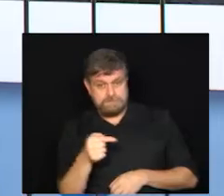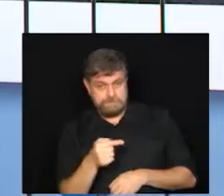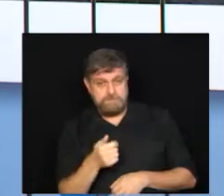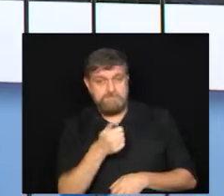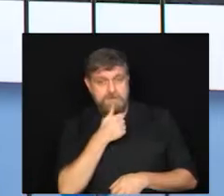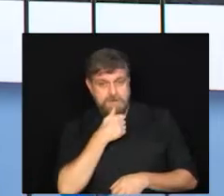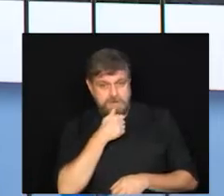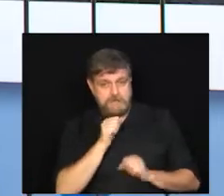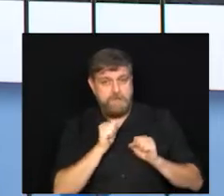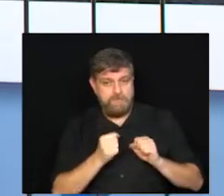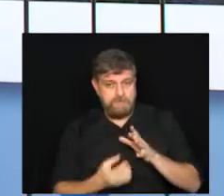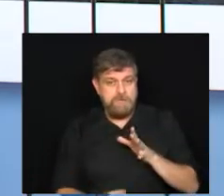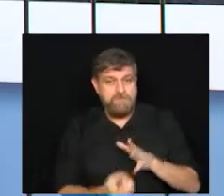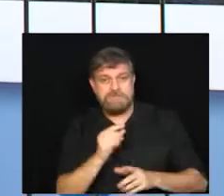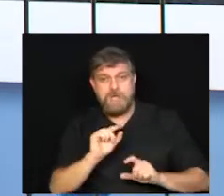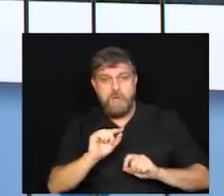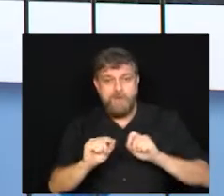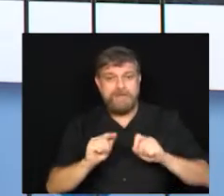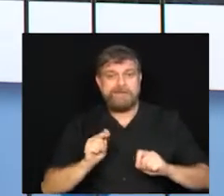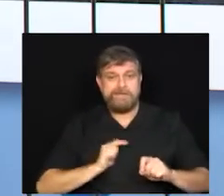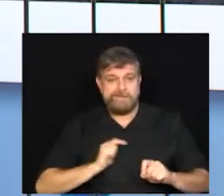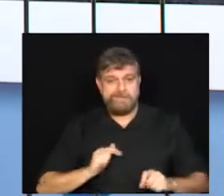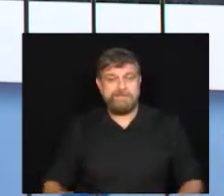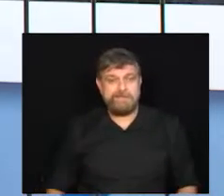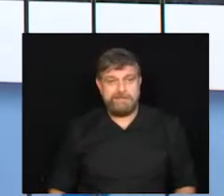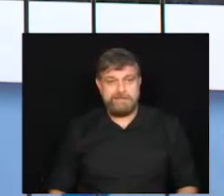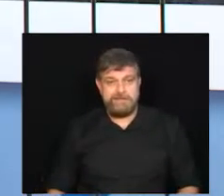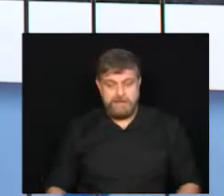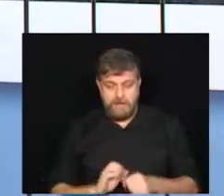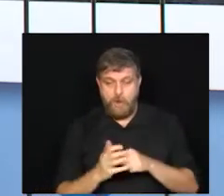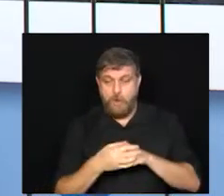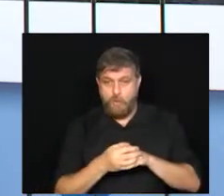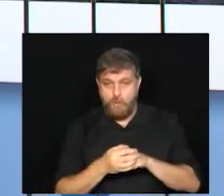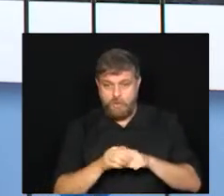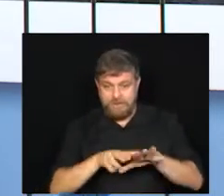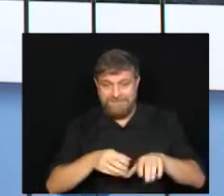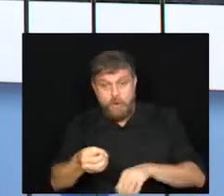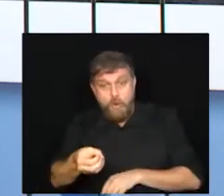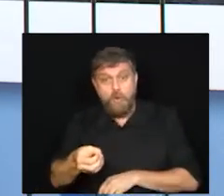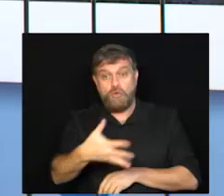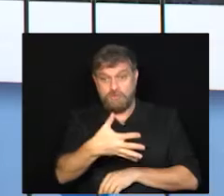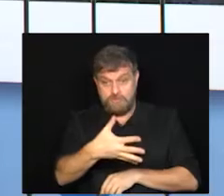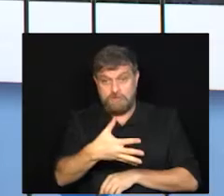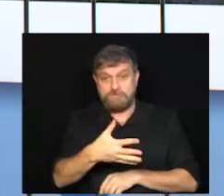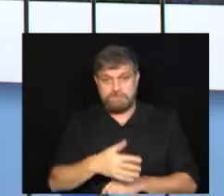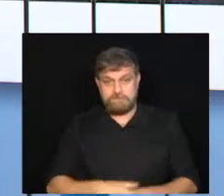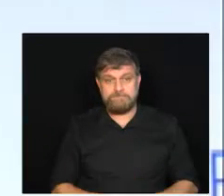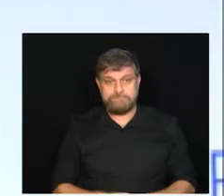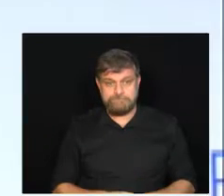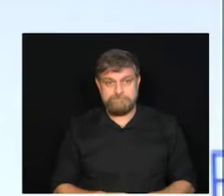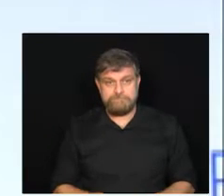a circulação da variante do novo coronavírus aqui na nossa cidade.